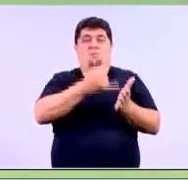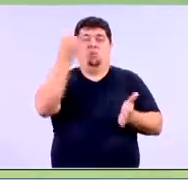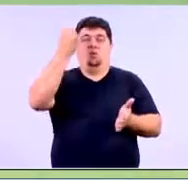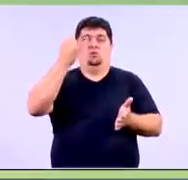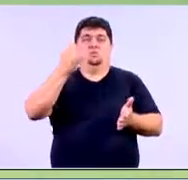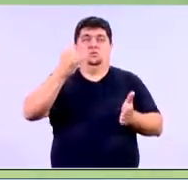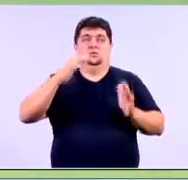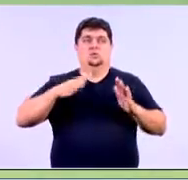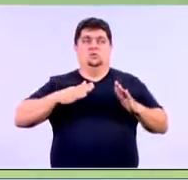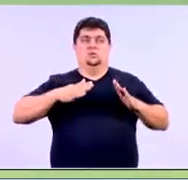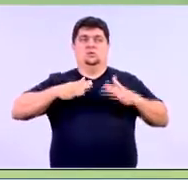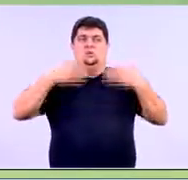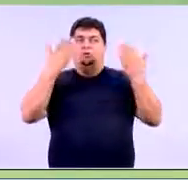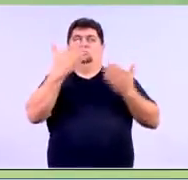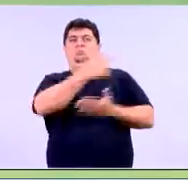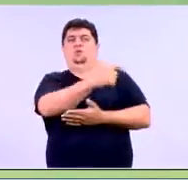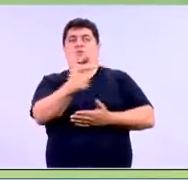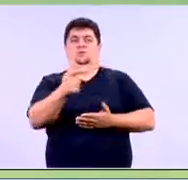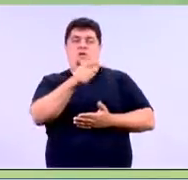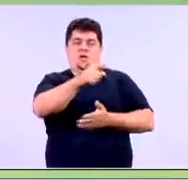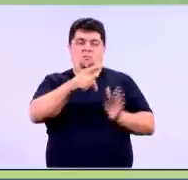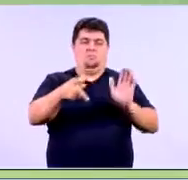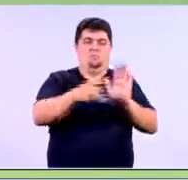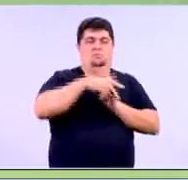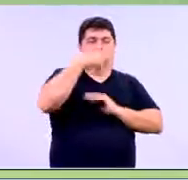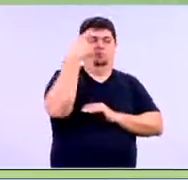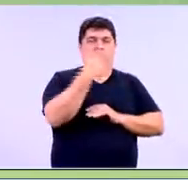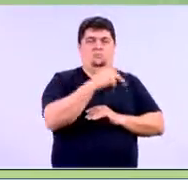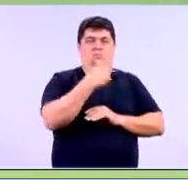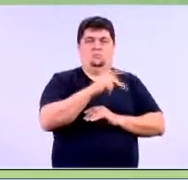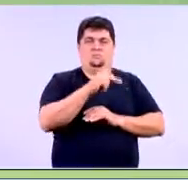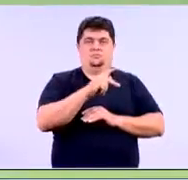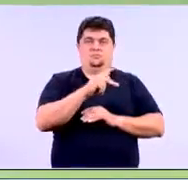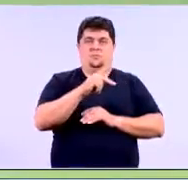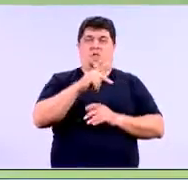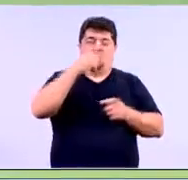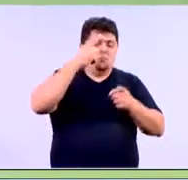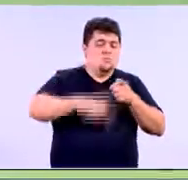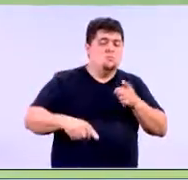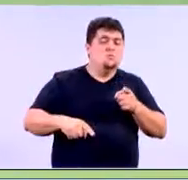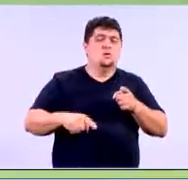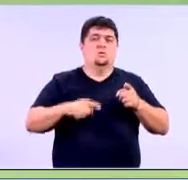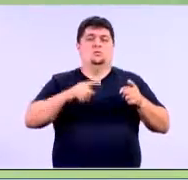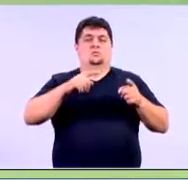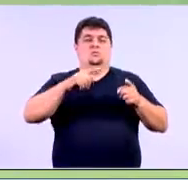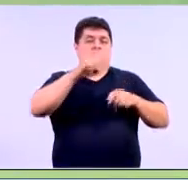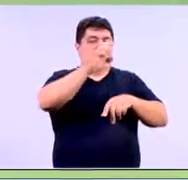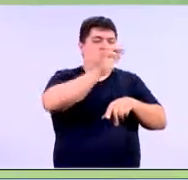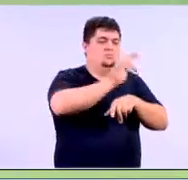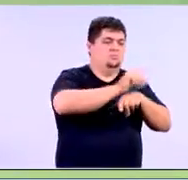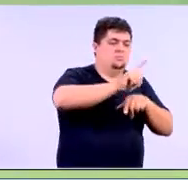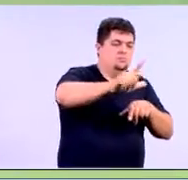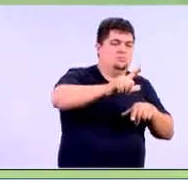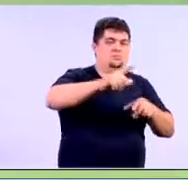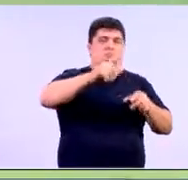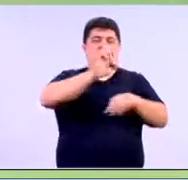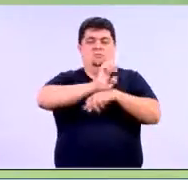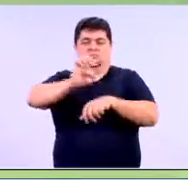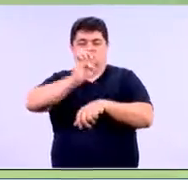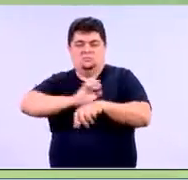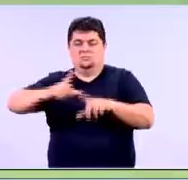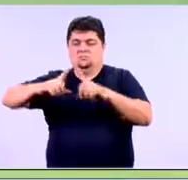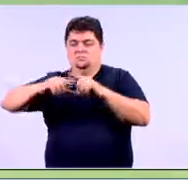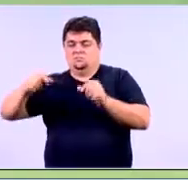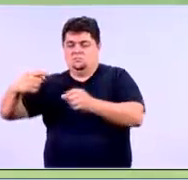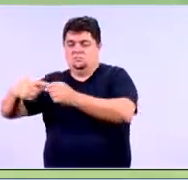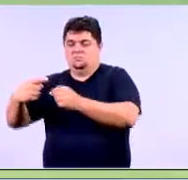surpresa. Então, é sempre a segurança a ele. E é vedado à União, mais uma vez proibido à União, aos Estados, ao Distrito Federal e aos